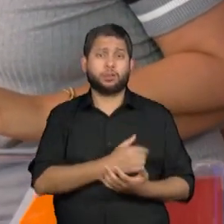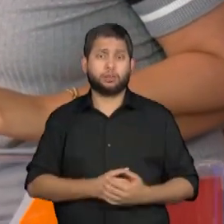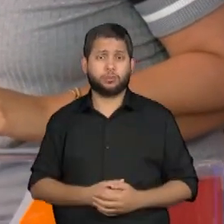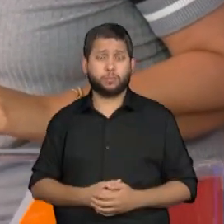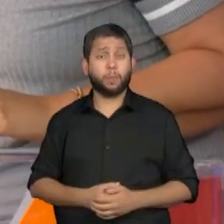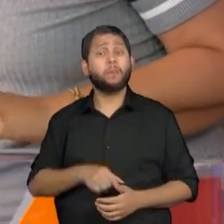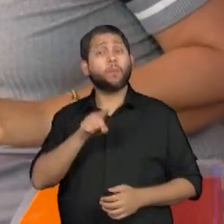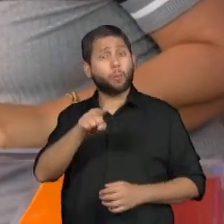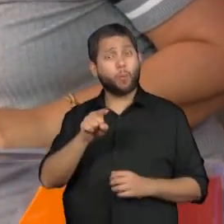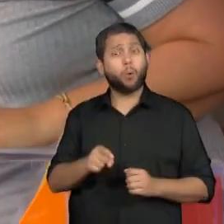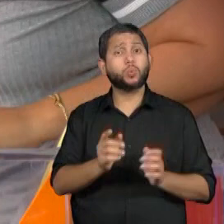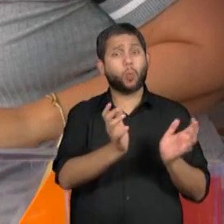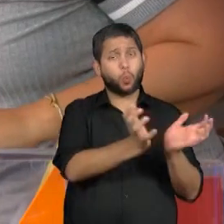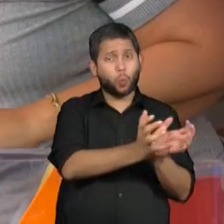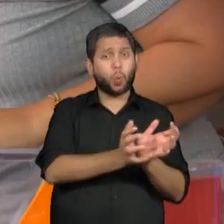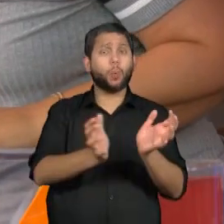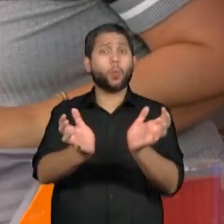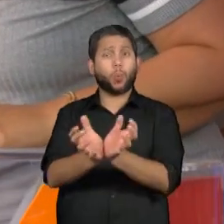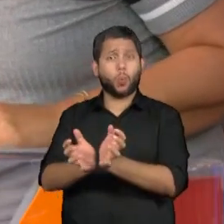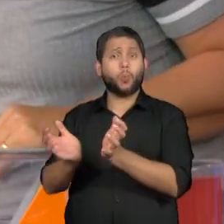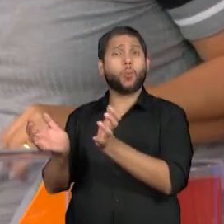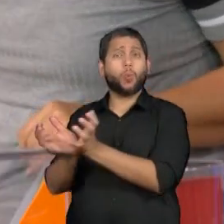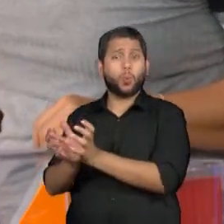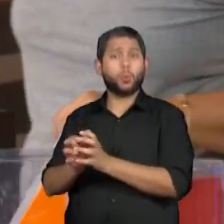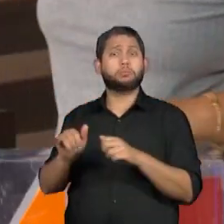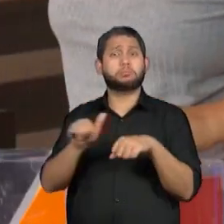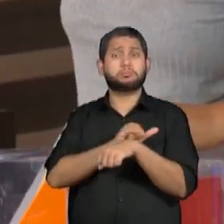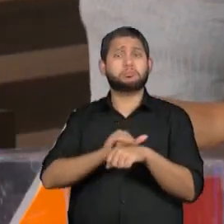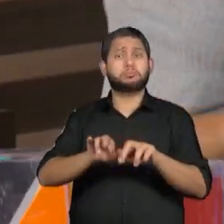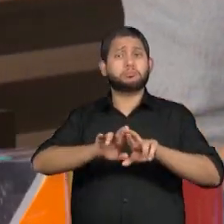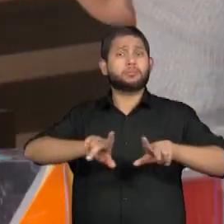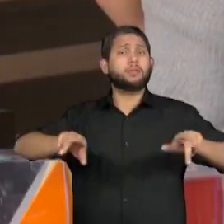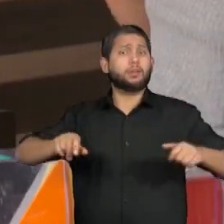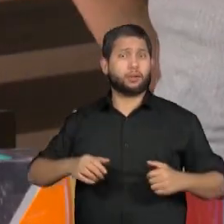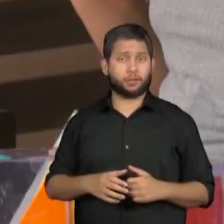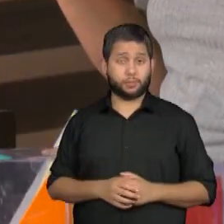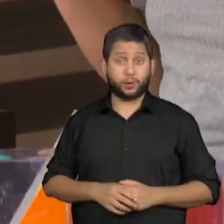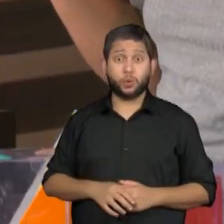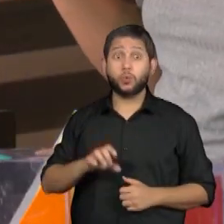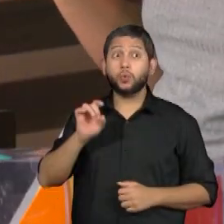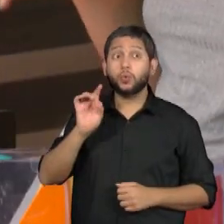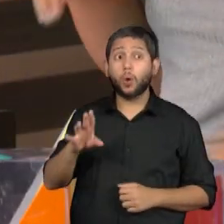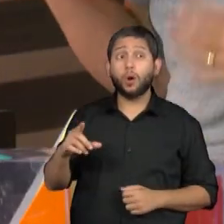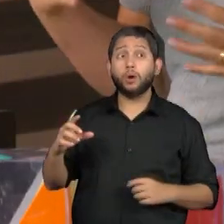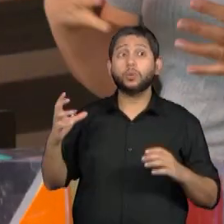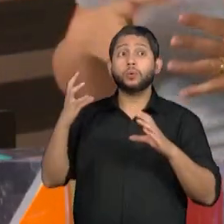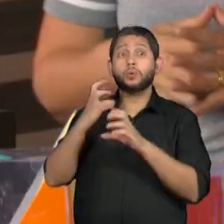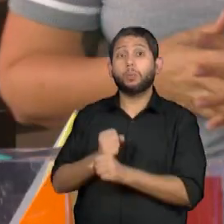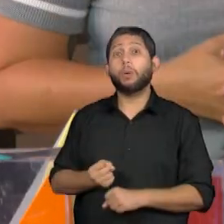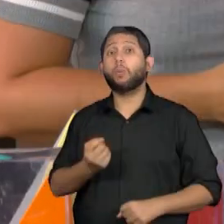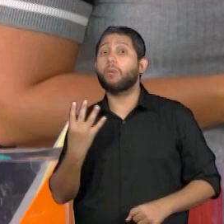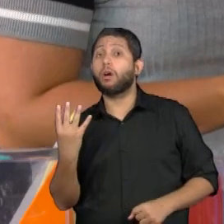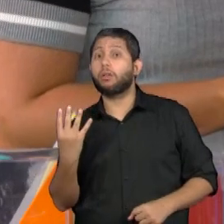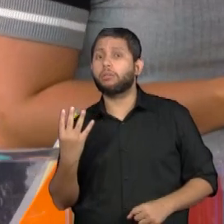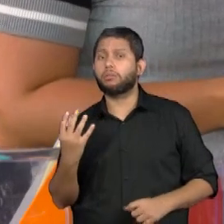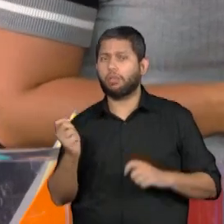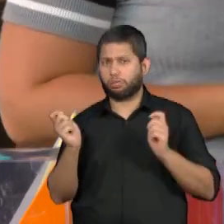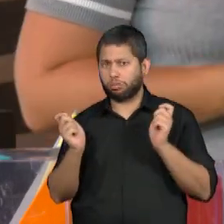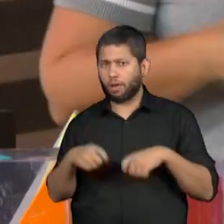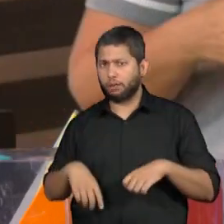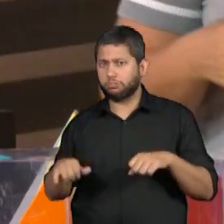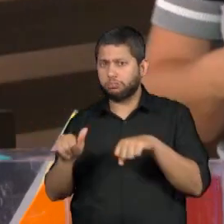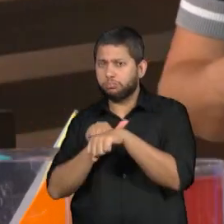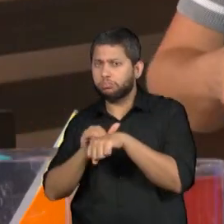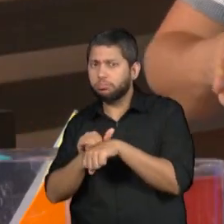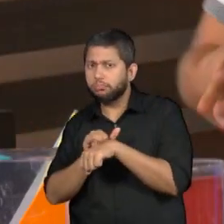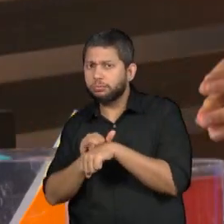podem agrupar também de outras formas. Apenas os quadriláteros. Eu posso agrupar aí